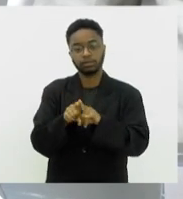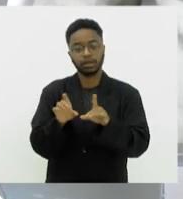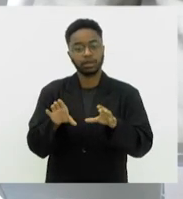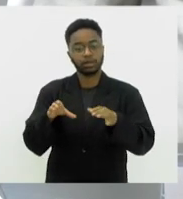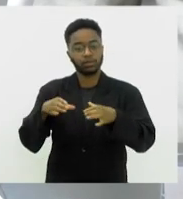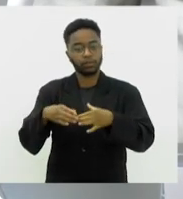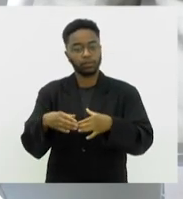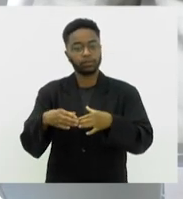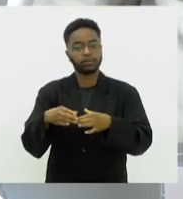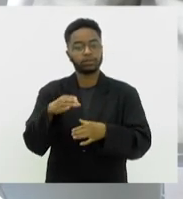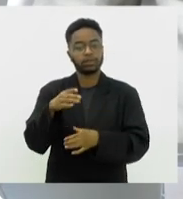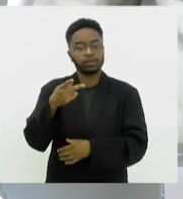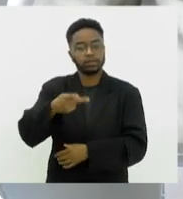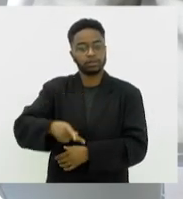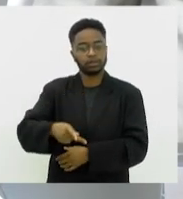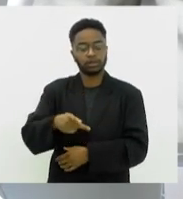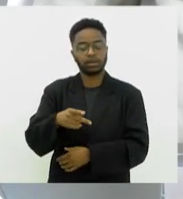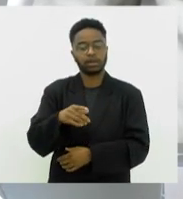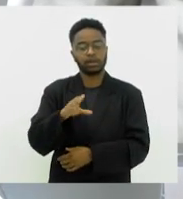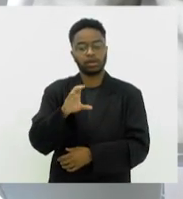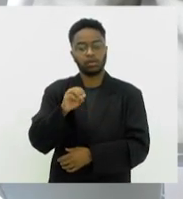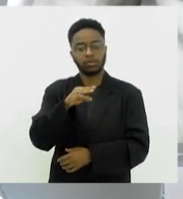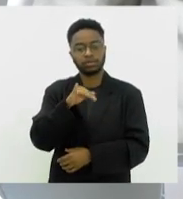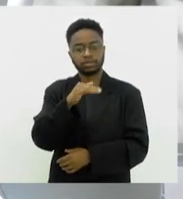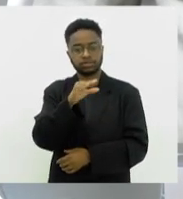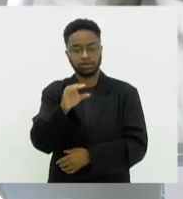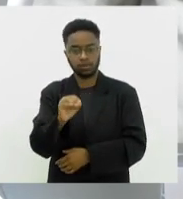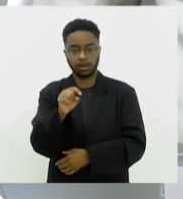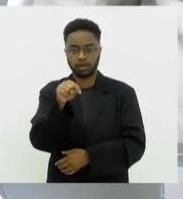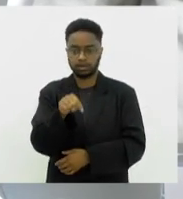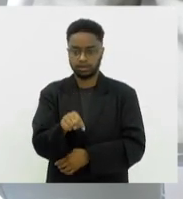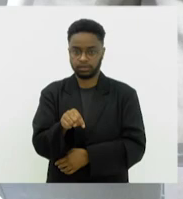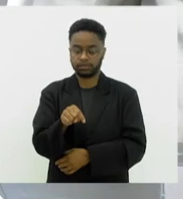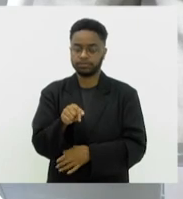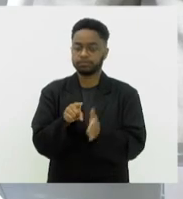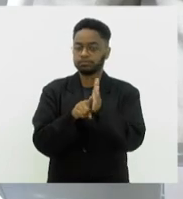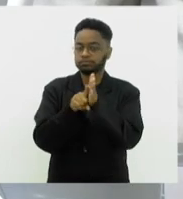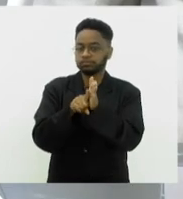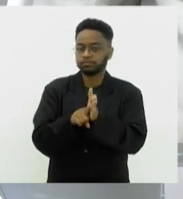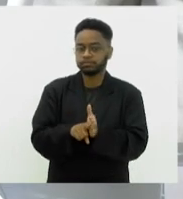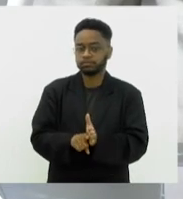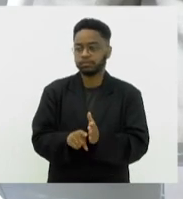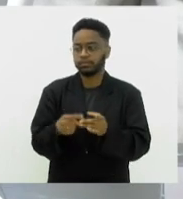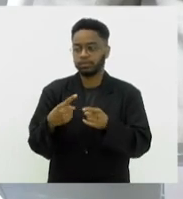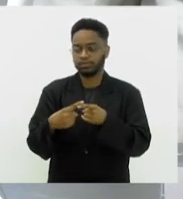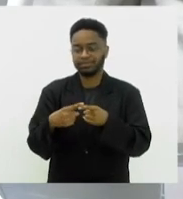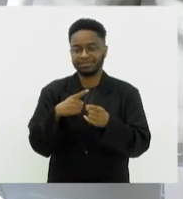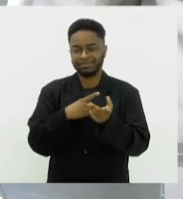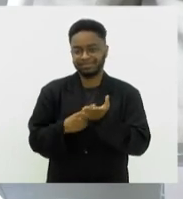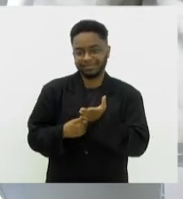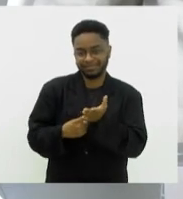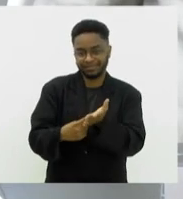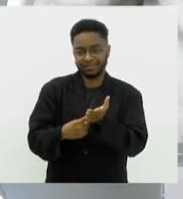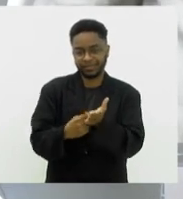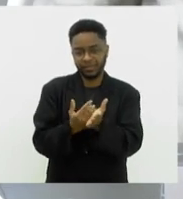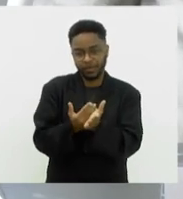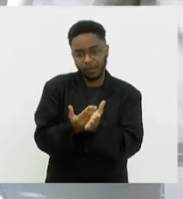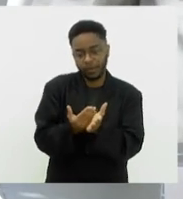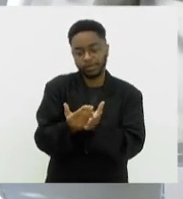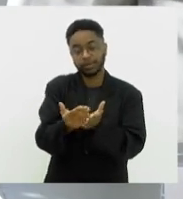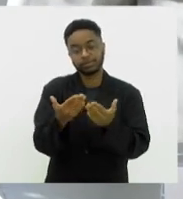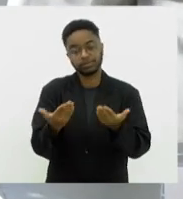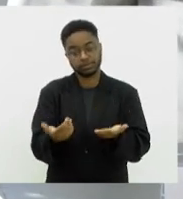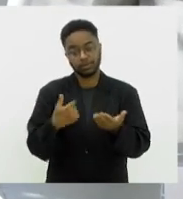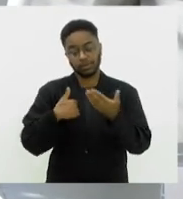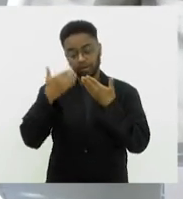né Eh desta comissão parlamentar de inquérito que foi muito comprometida desde o início então agradeço